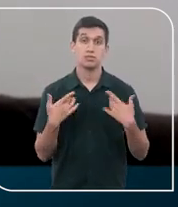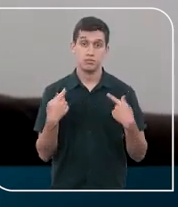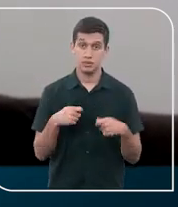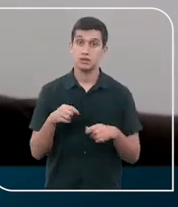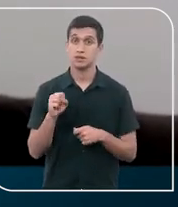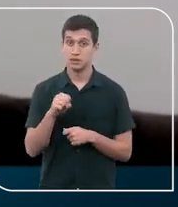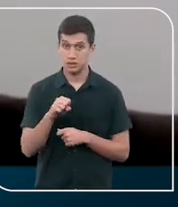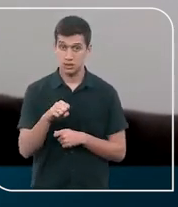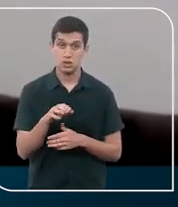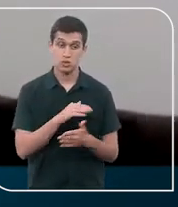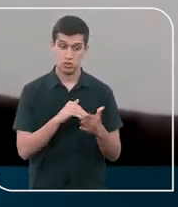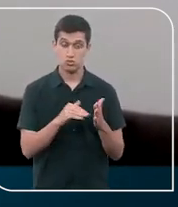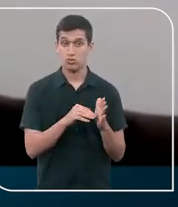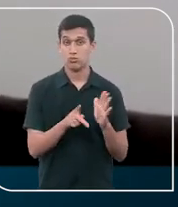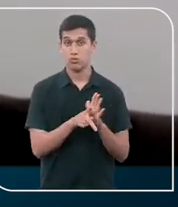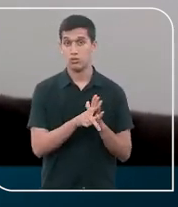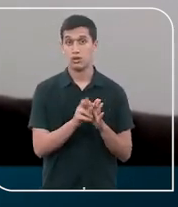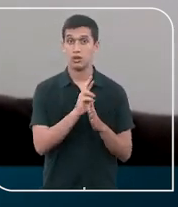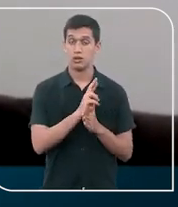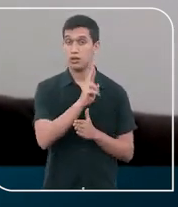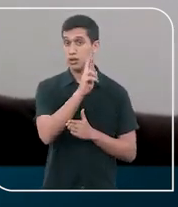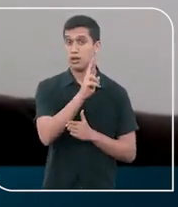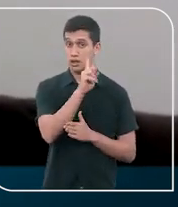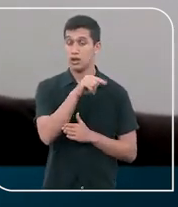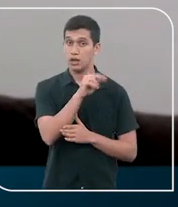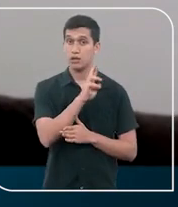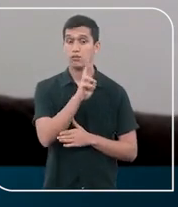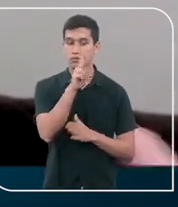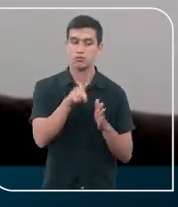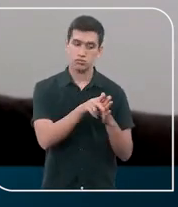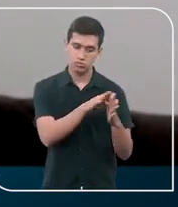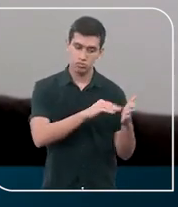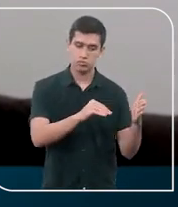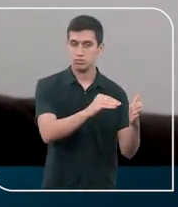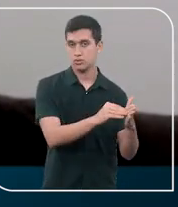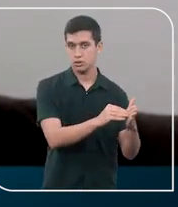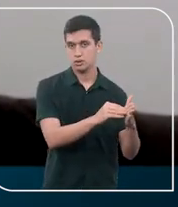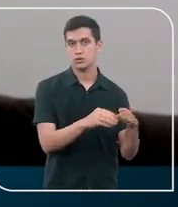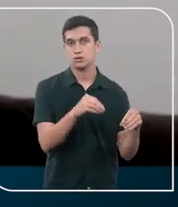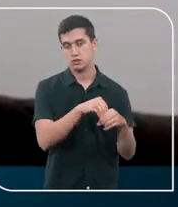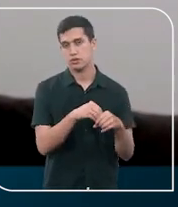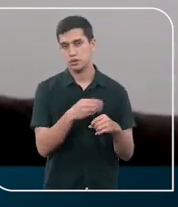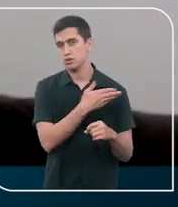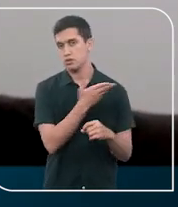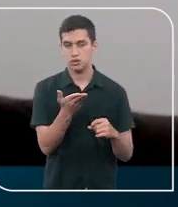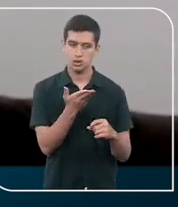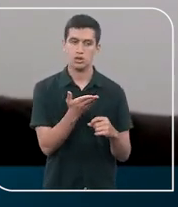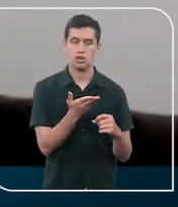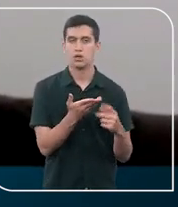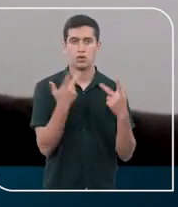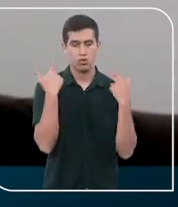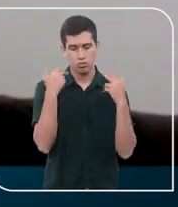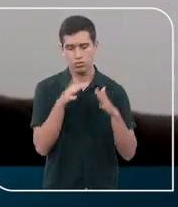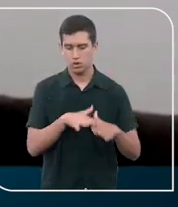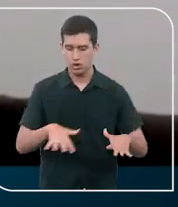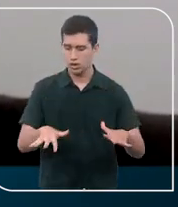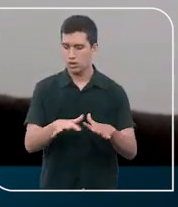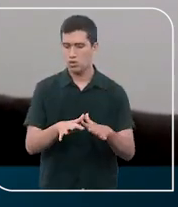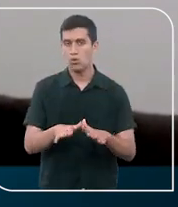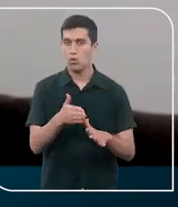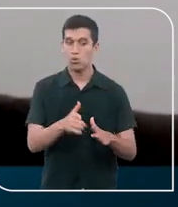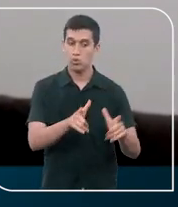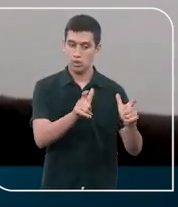né, aos coproprietários que são realmente os titulares daquela área, né, tanto das partes comuns como das áreas privativas,